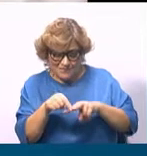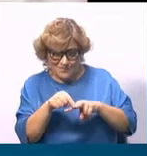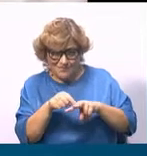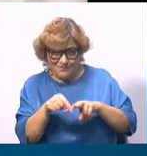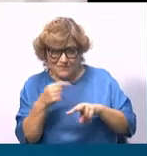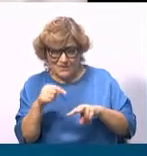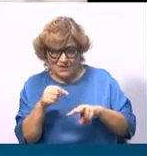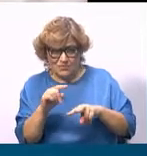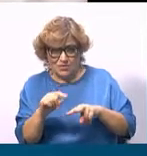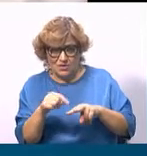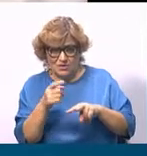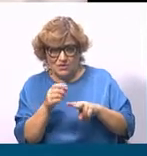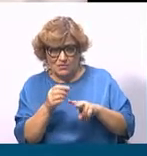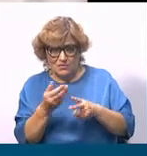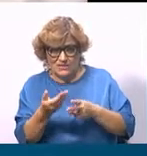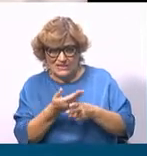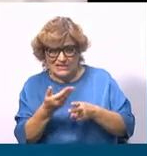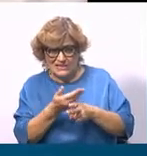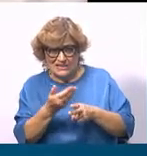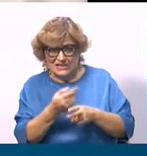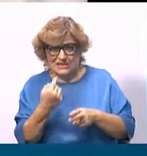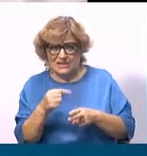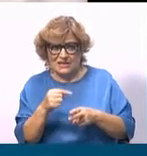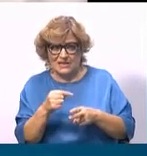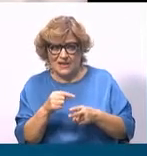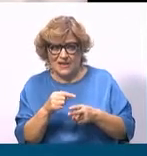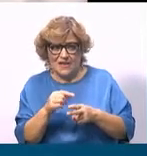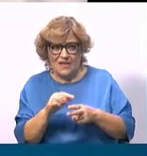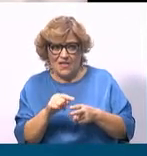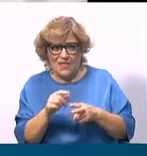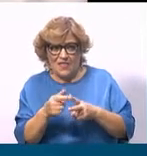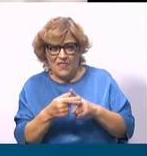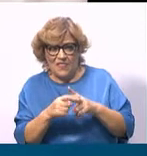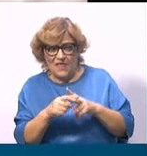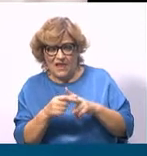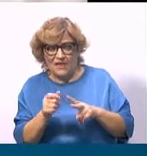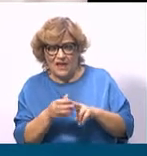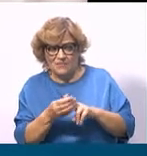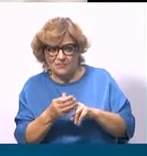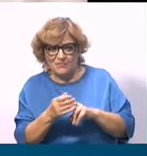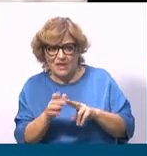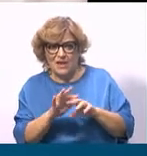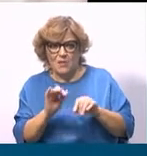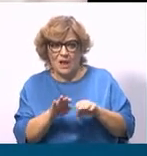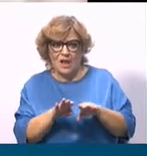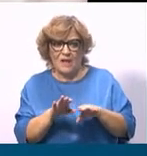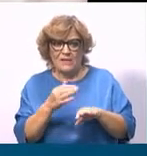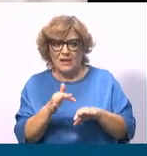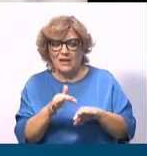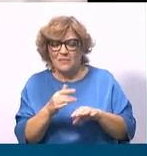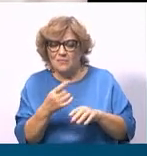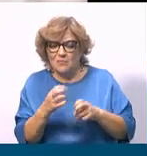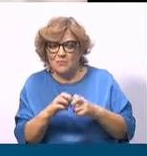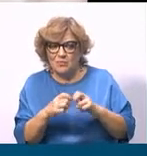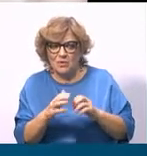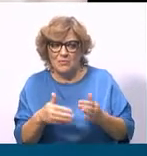nós tivemos ali, depois de deslaminar, é um calo, portanto, entre os dedos. E lá está, há uma fricção, há uma deformação osteoarticular,